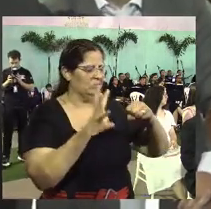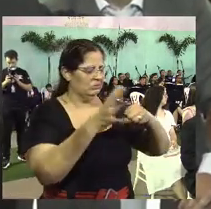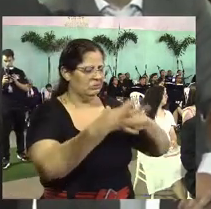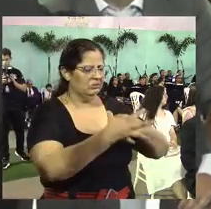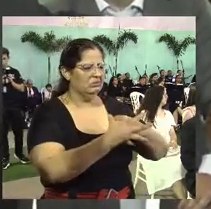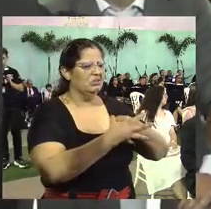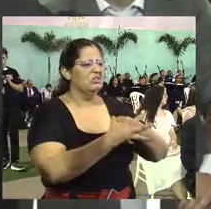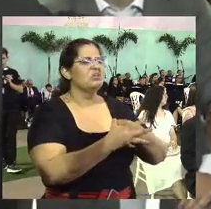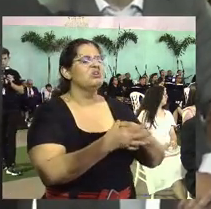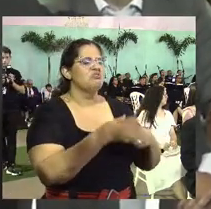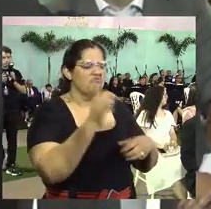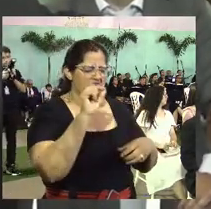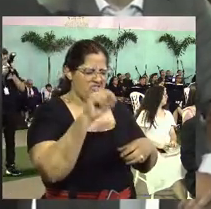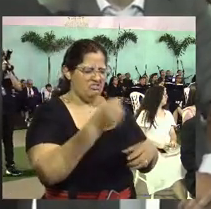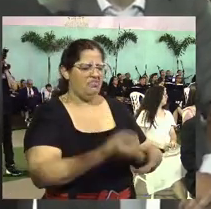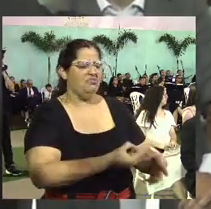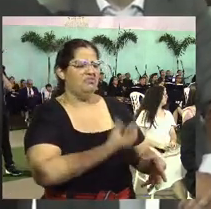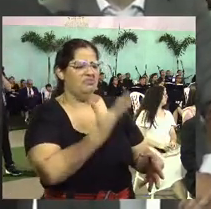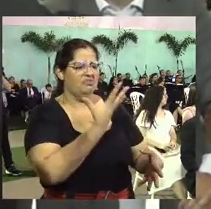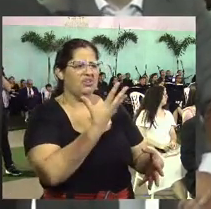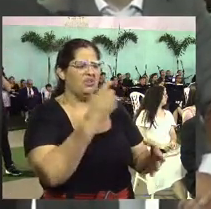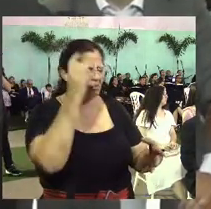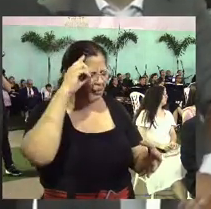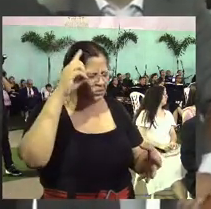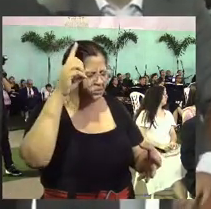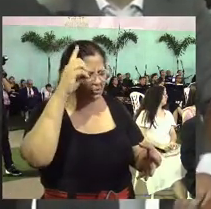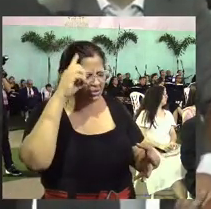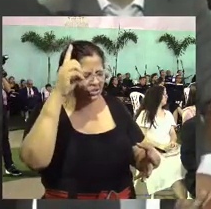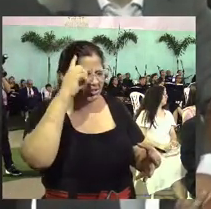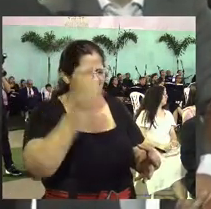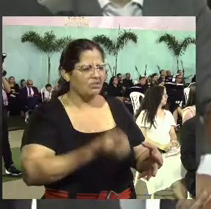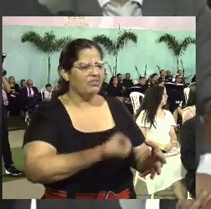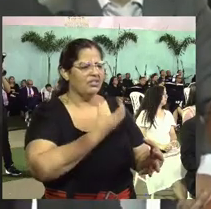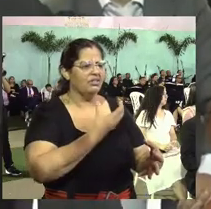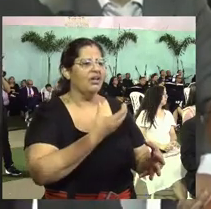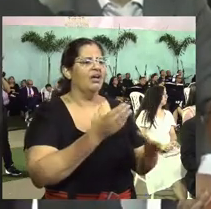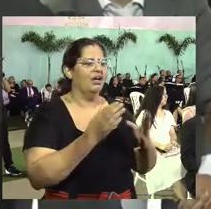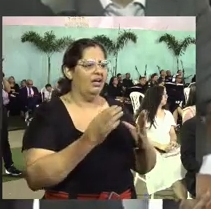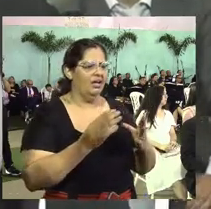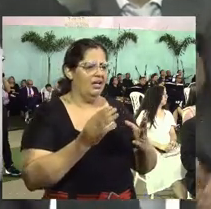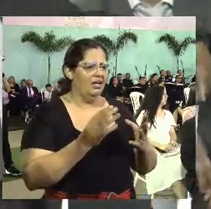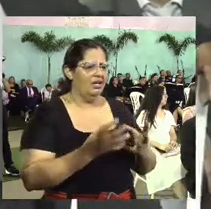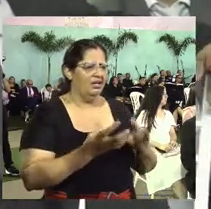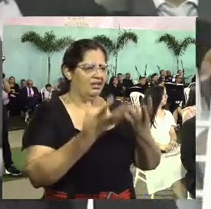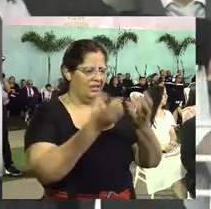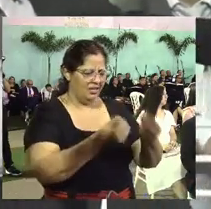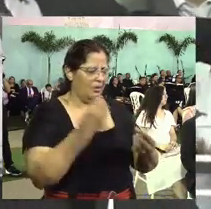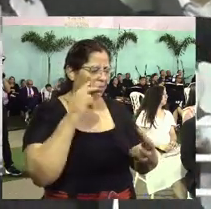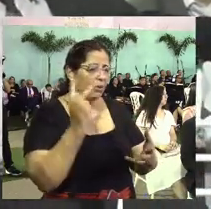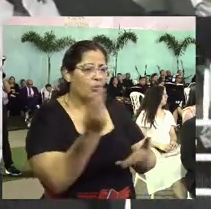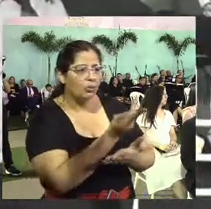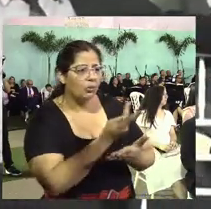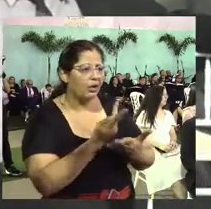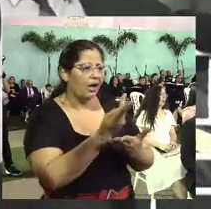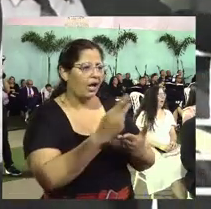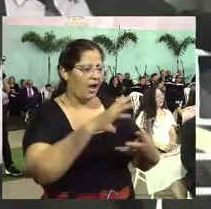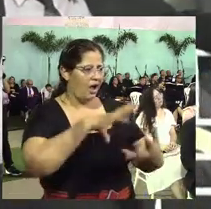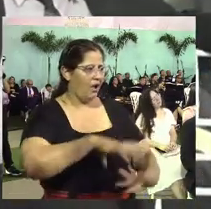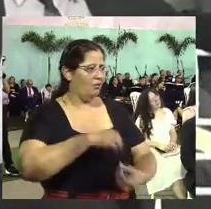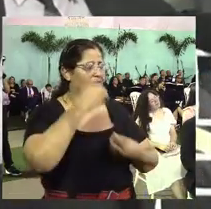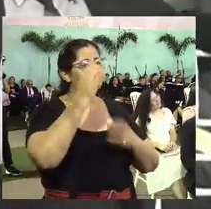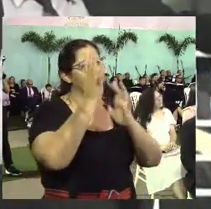você vai viver todos os dias na sua vida para Lebi e melhorar e ganhar almas e seu Missionário em nome de